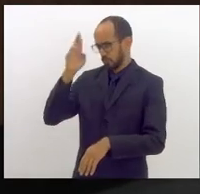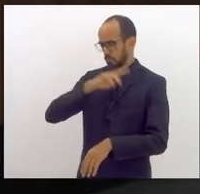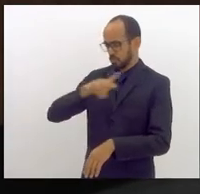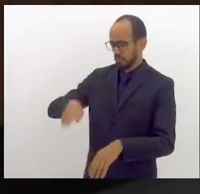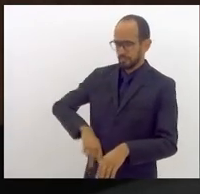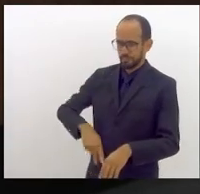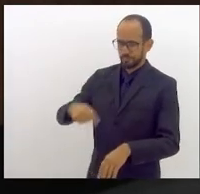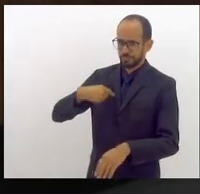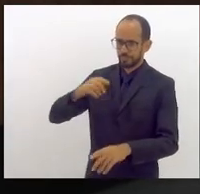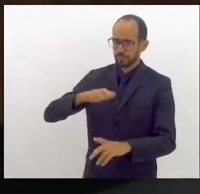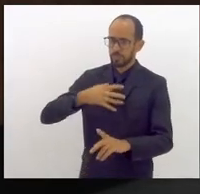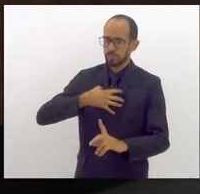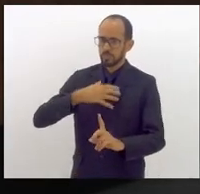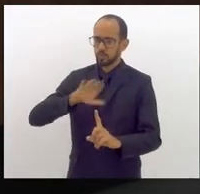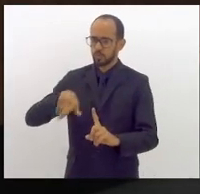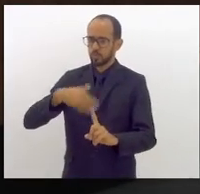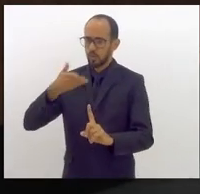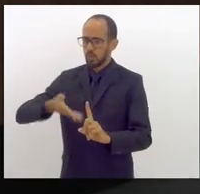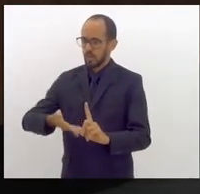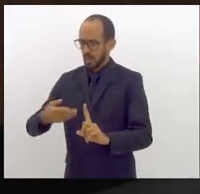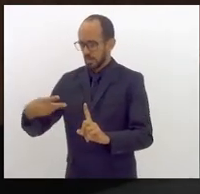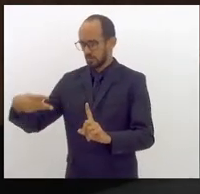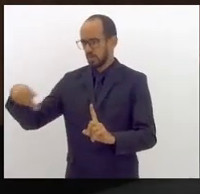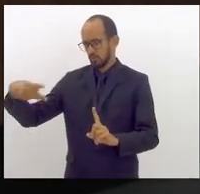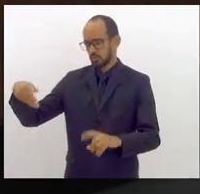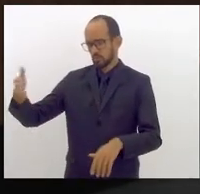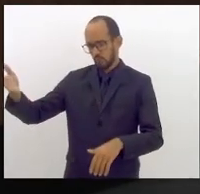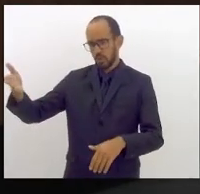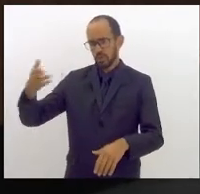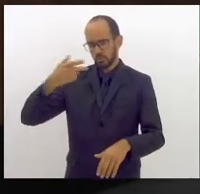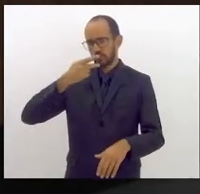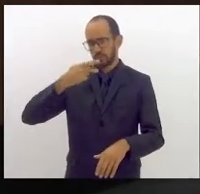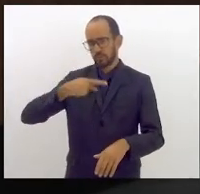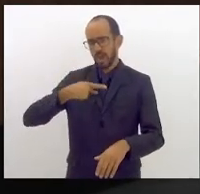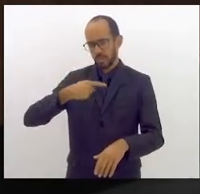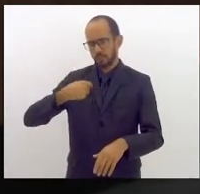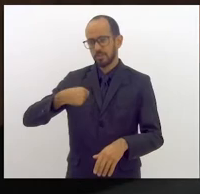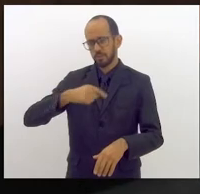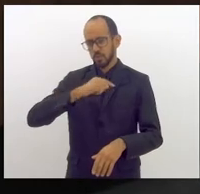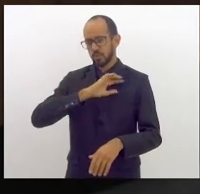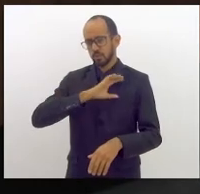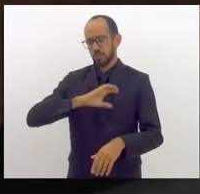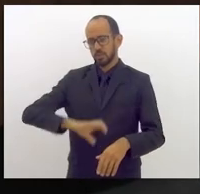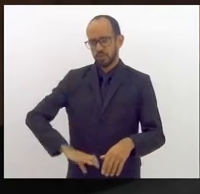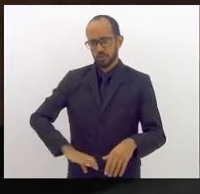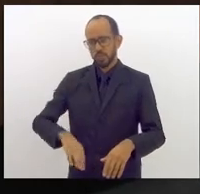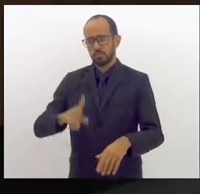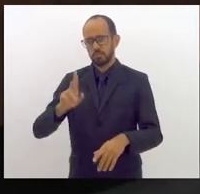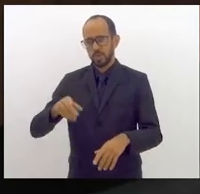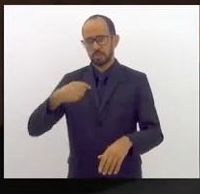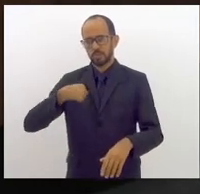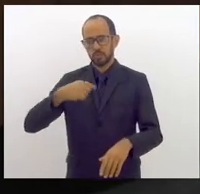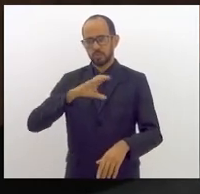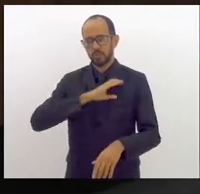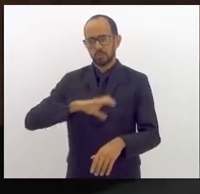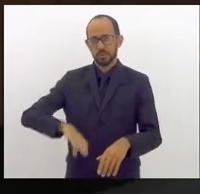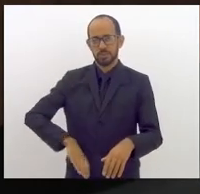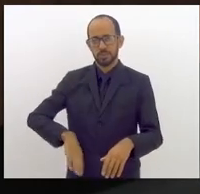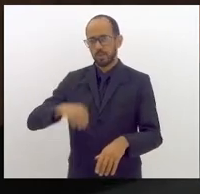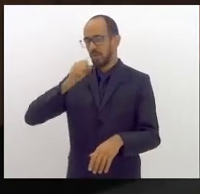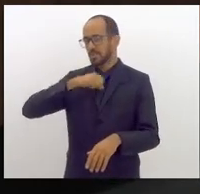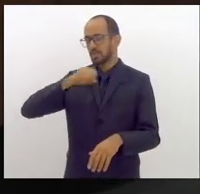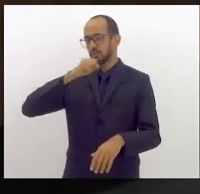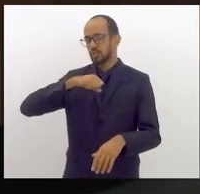ficou honrado por você me chamar de Cristão mesmo sendo um cristão antigo não